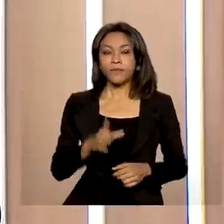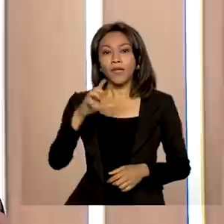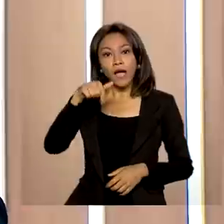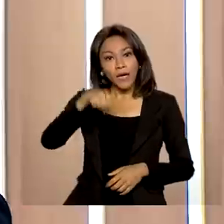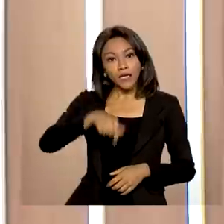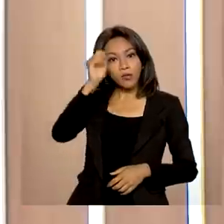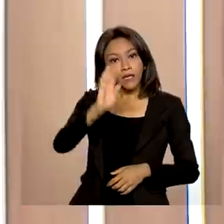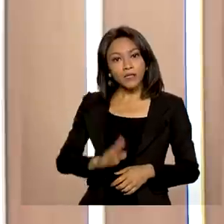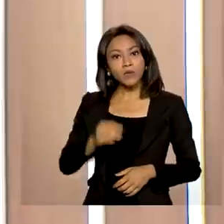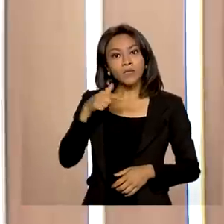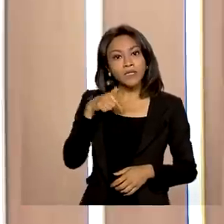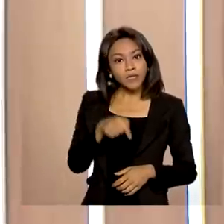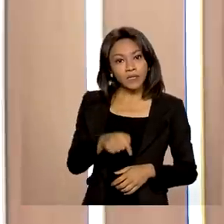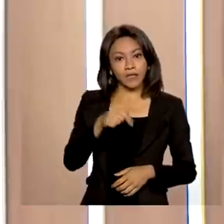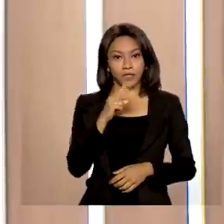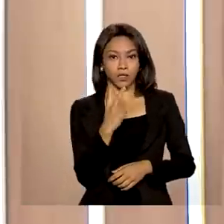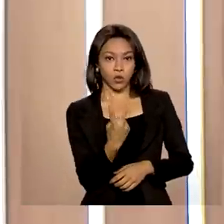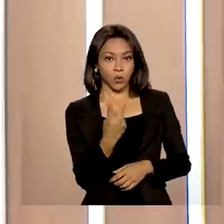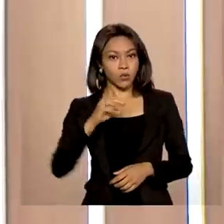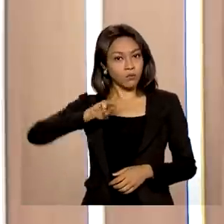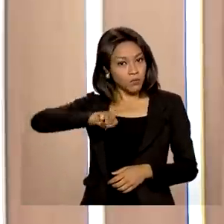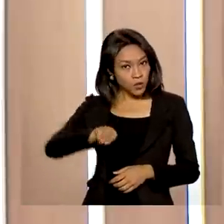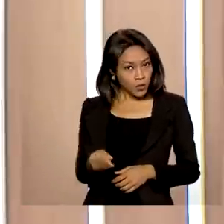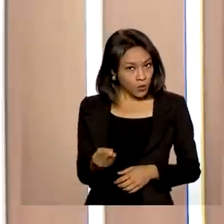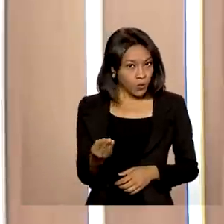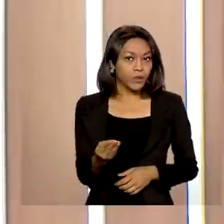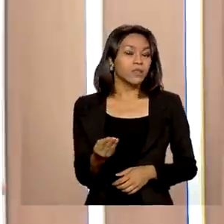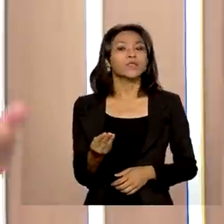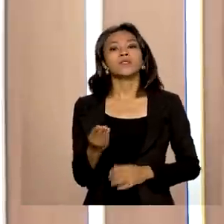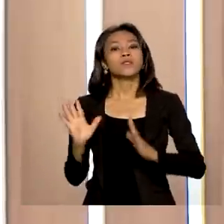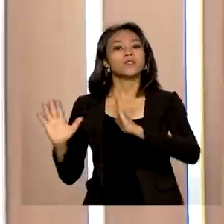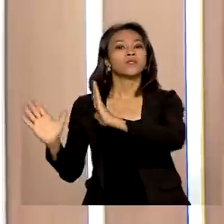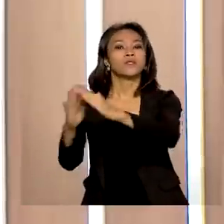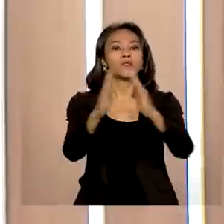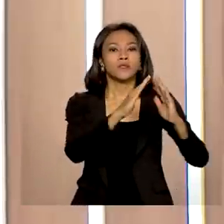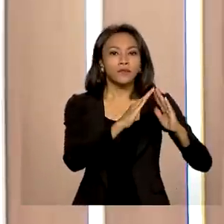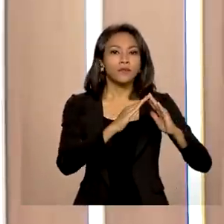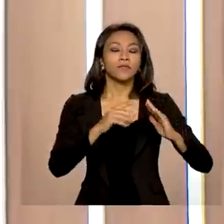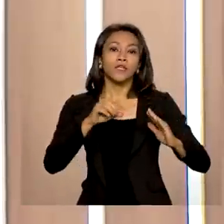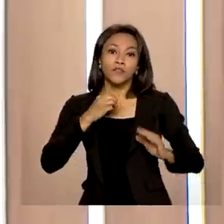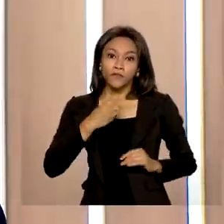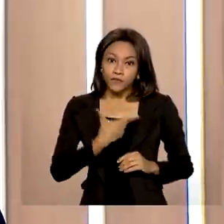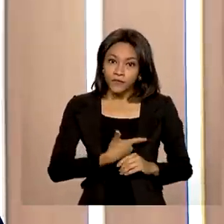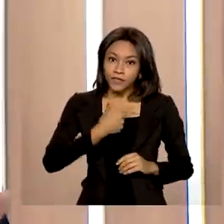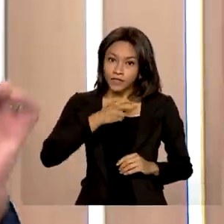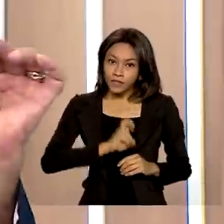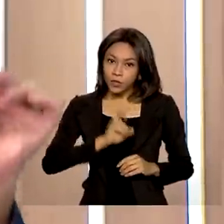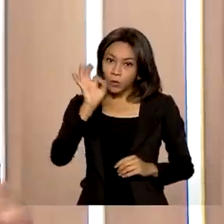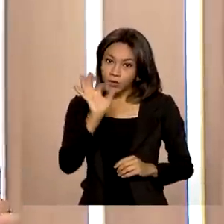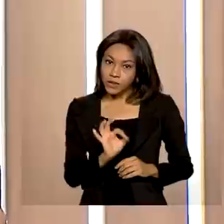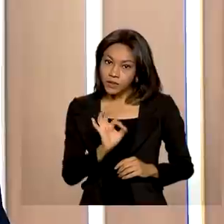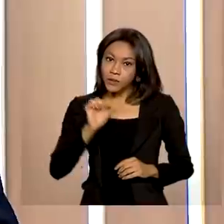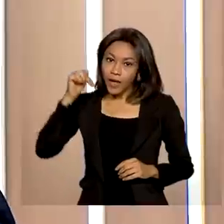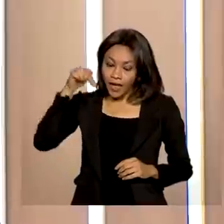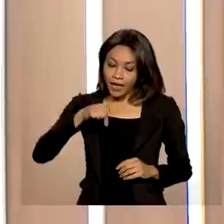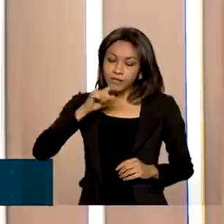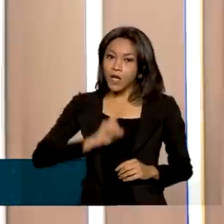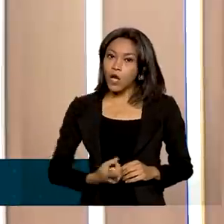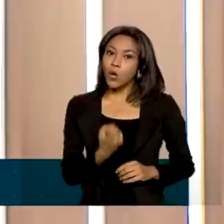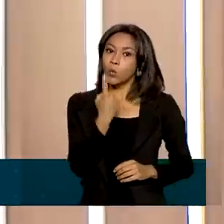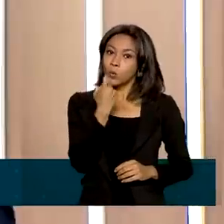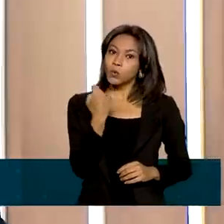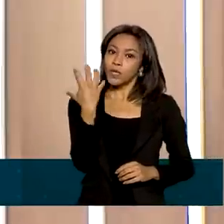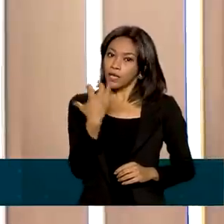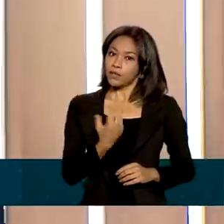existe no Brasil hoje cerca de 72 milhões de domicílios dos quais em 25 porcento o idoso é o único